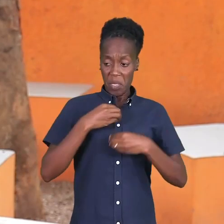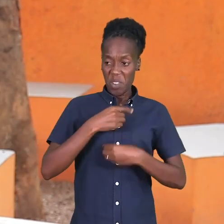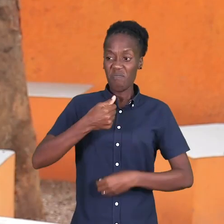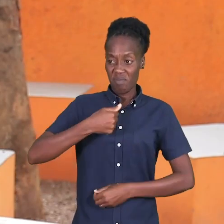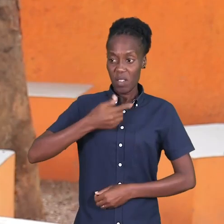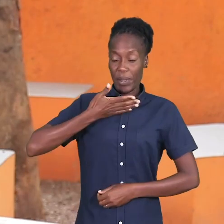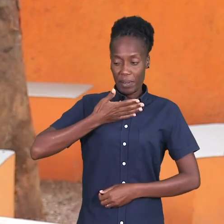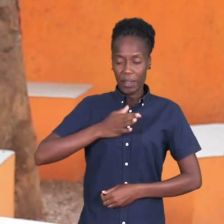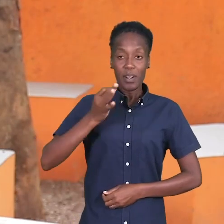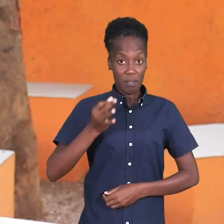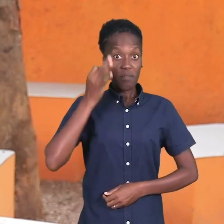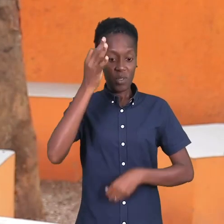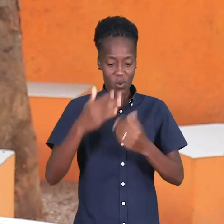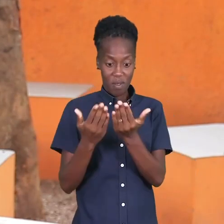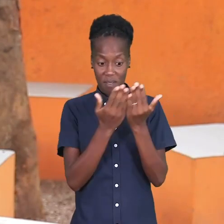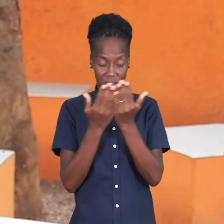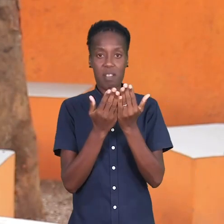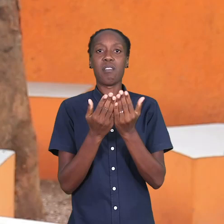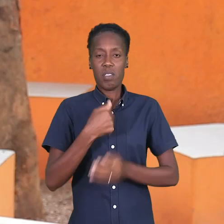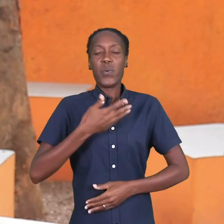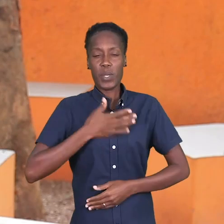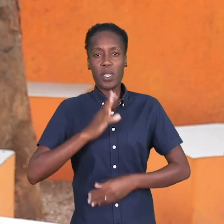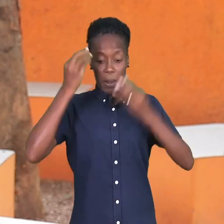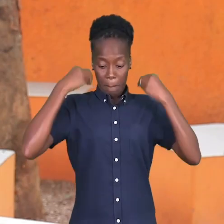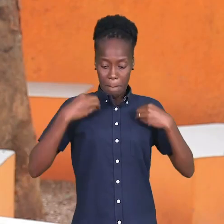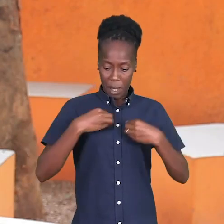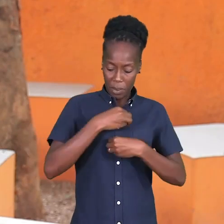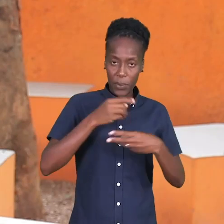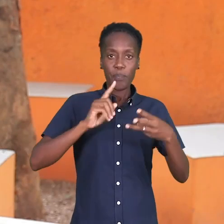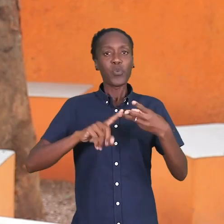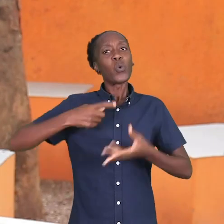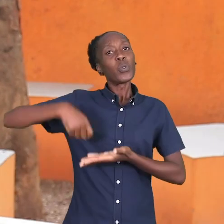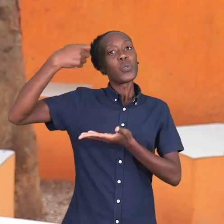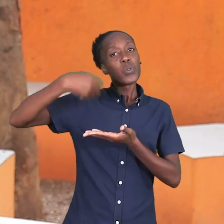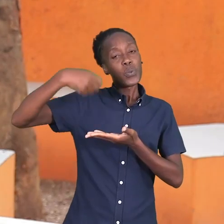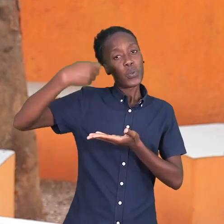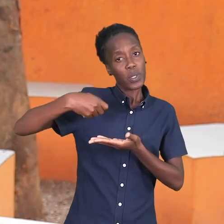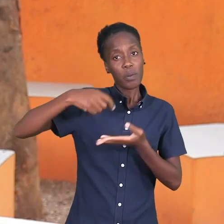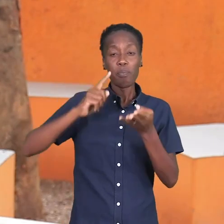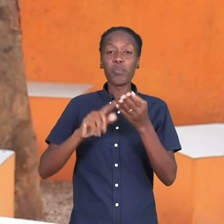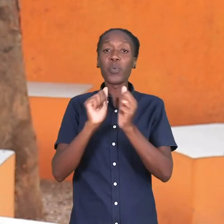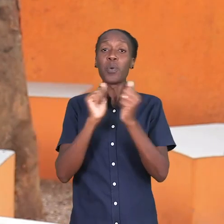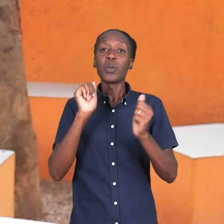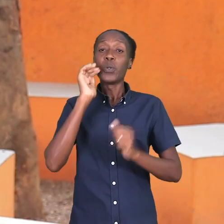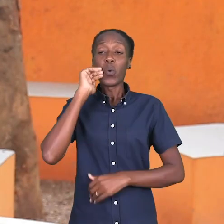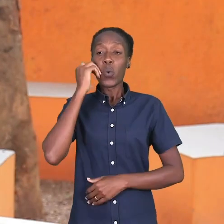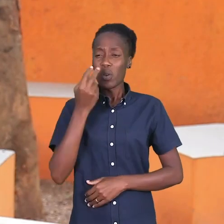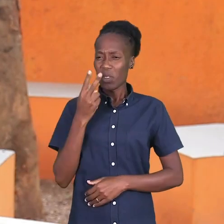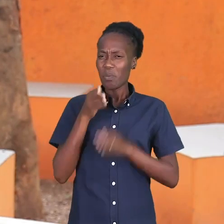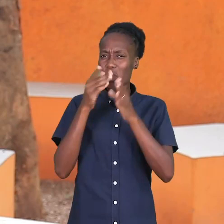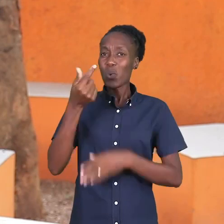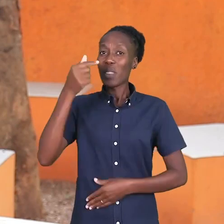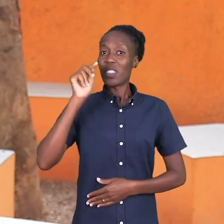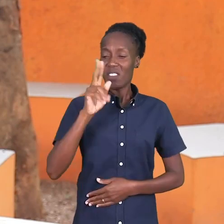jornalistas, médicos, eu também quero estudar, quero ser médica ou ser advogado. Mas é bom, quando eu via